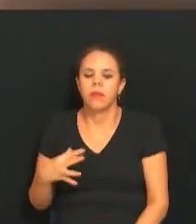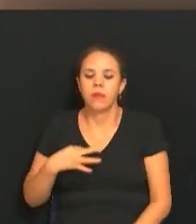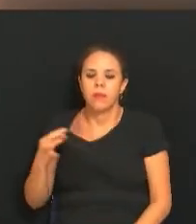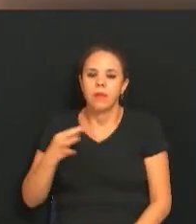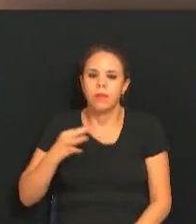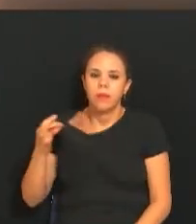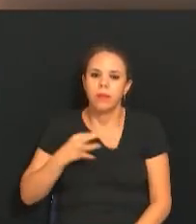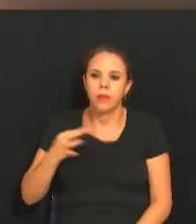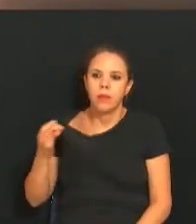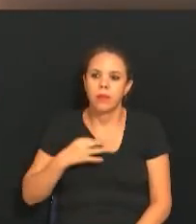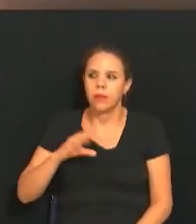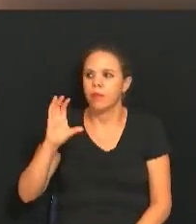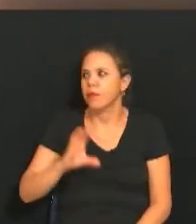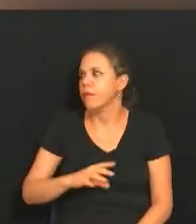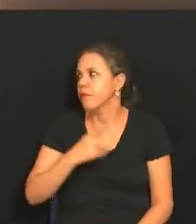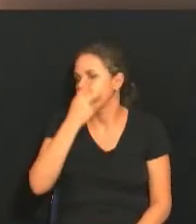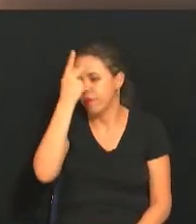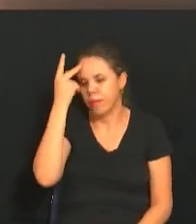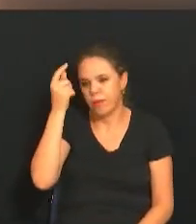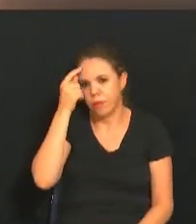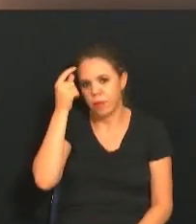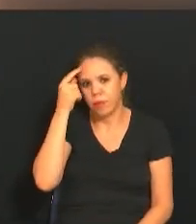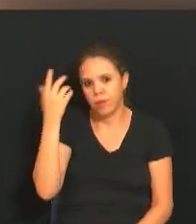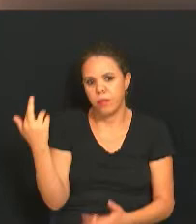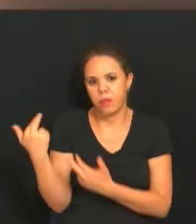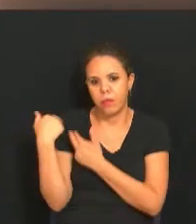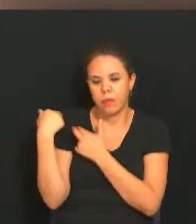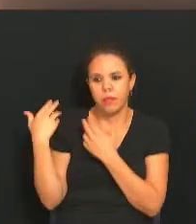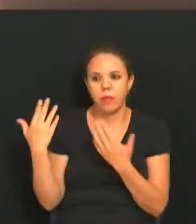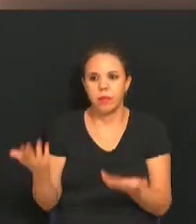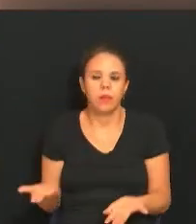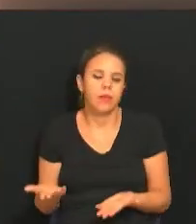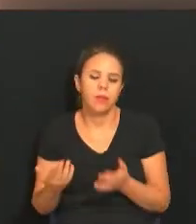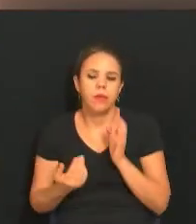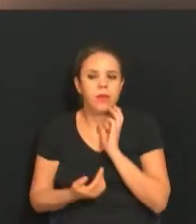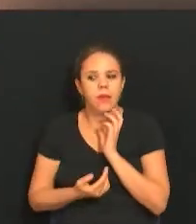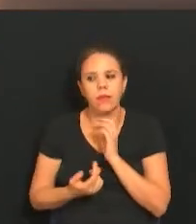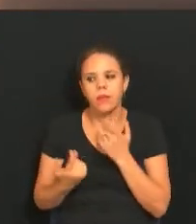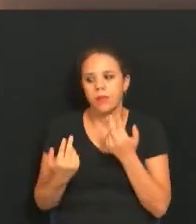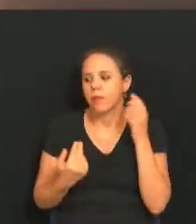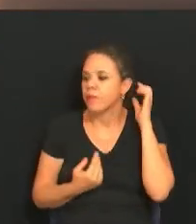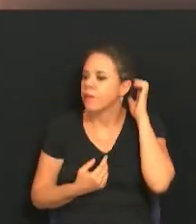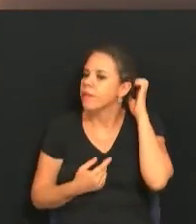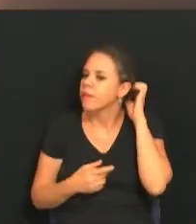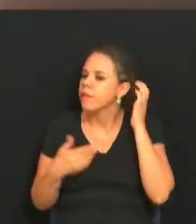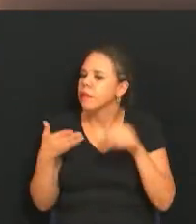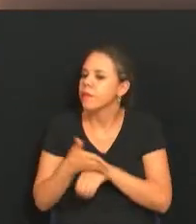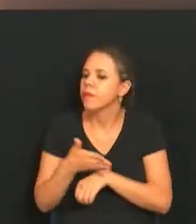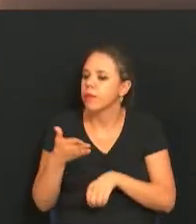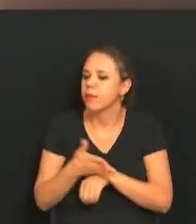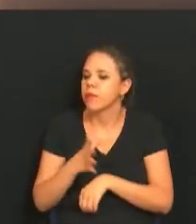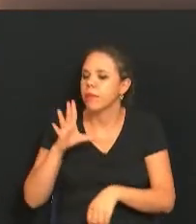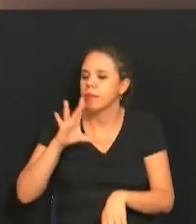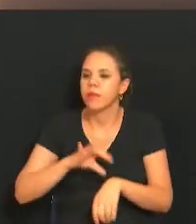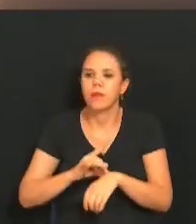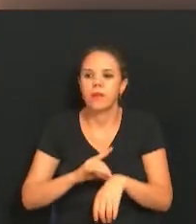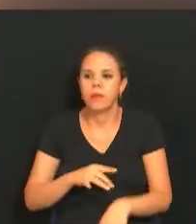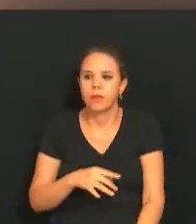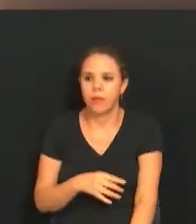desses cidadãos que são conscientes, responsáveis, mas assim, que eles possam participar com segurança. Eu acho que a